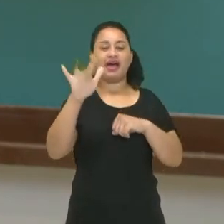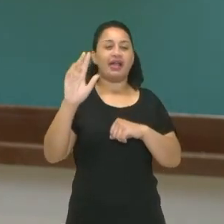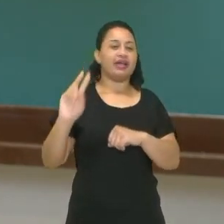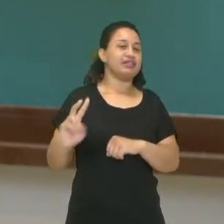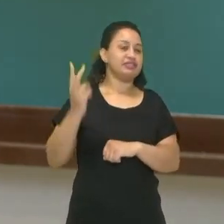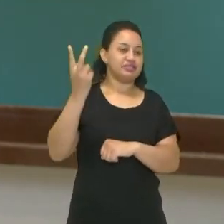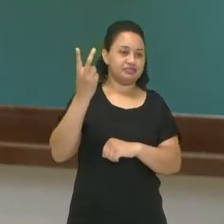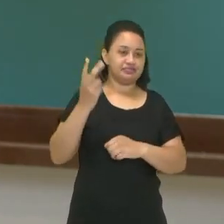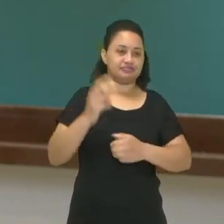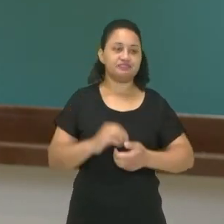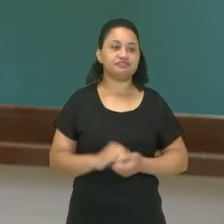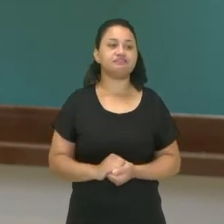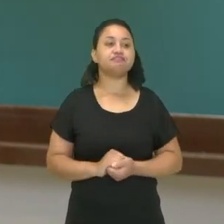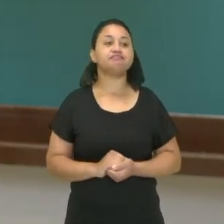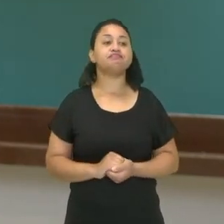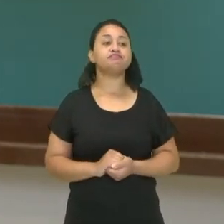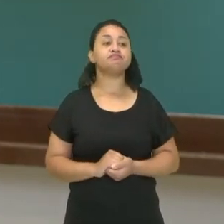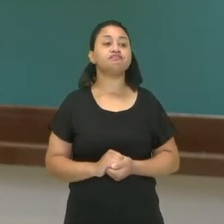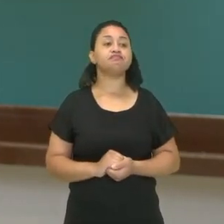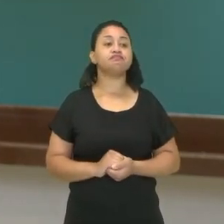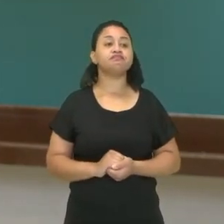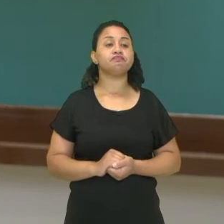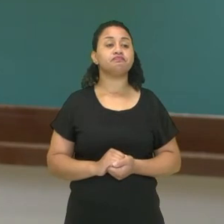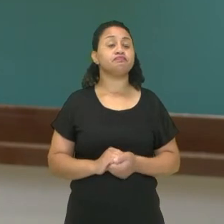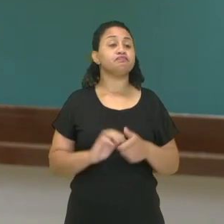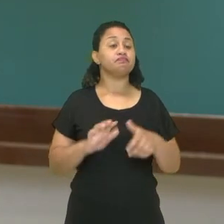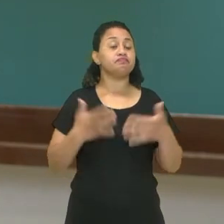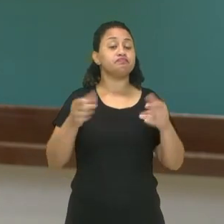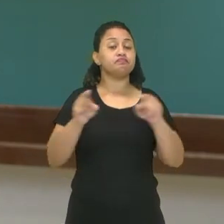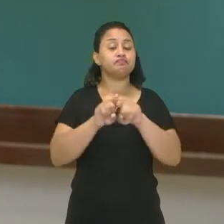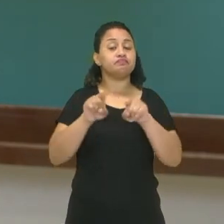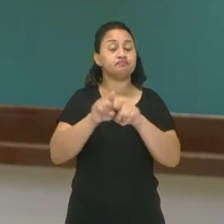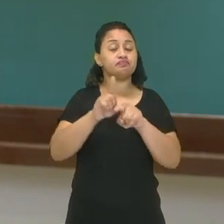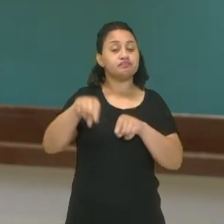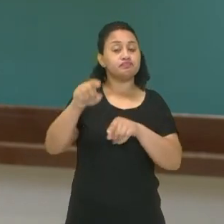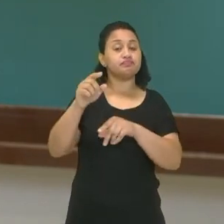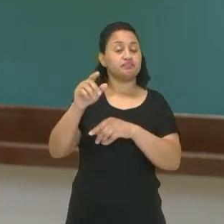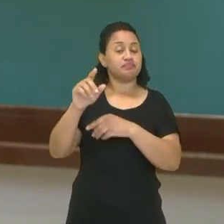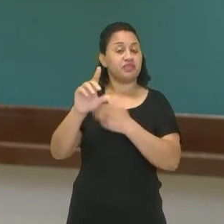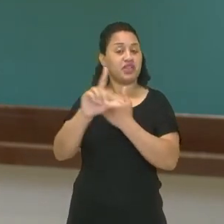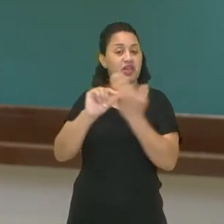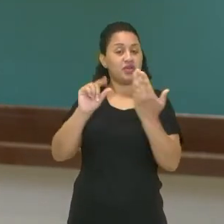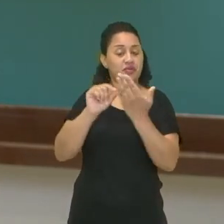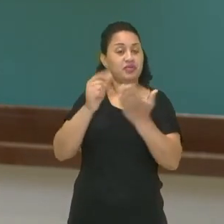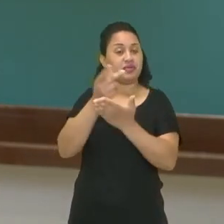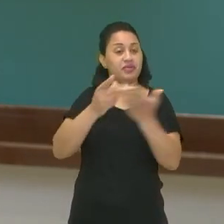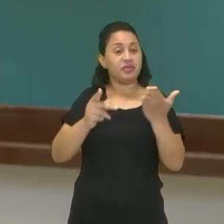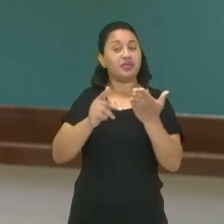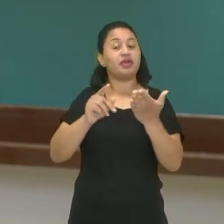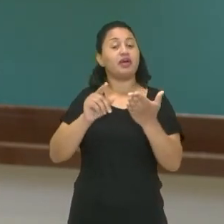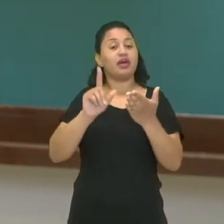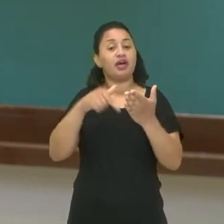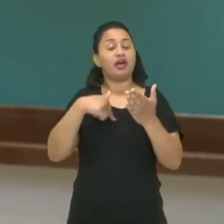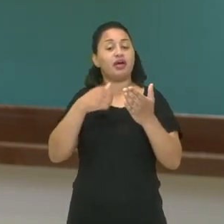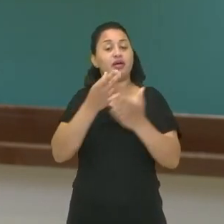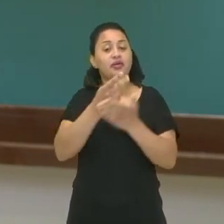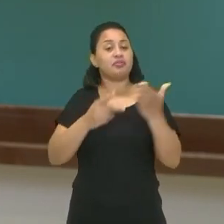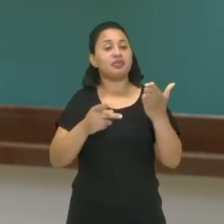lapidada. E para os poetas parnasianos, a poesia resulta muito mais